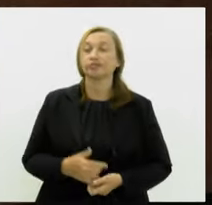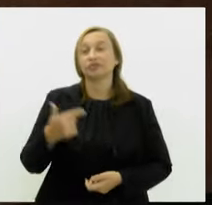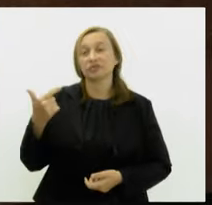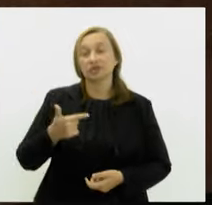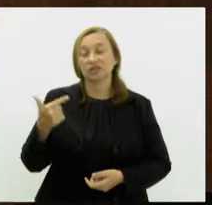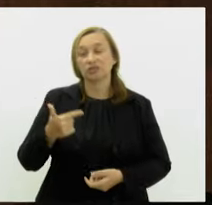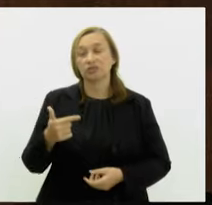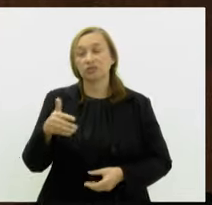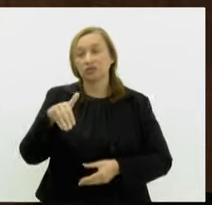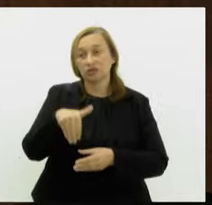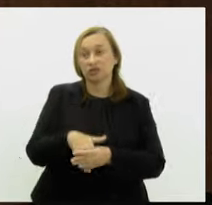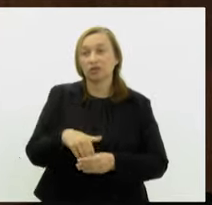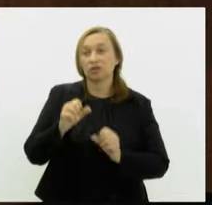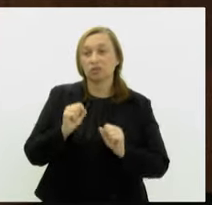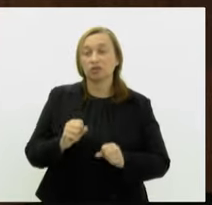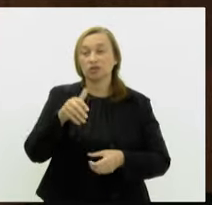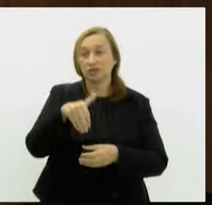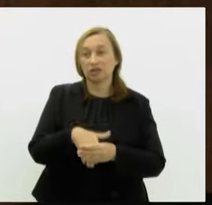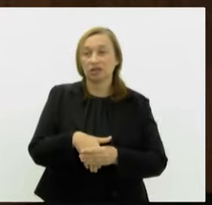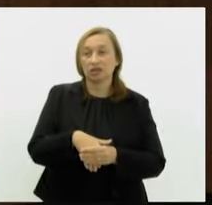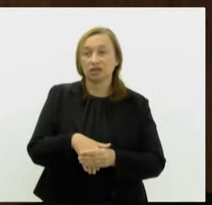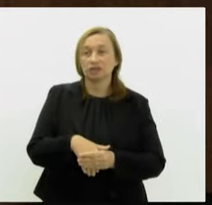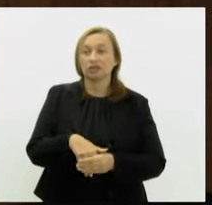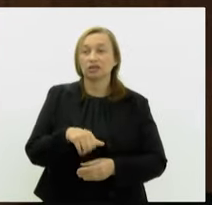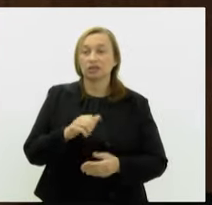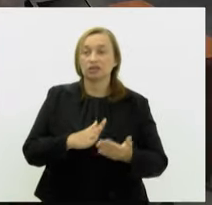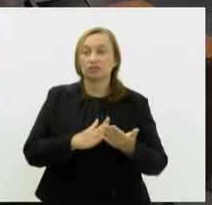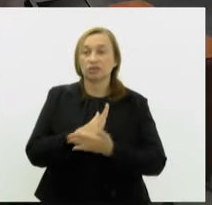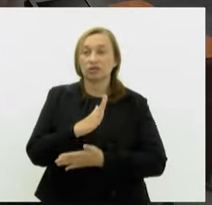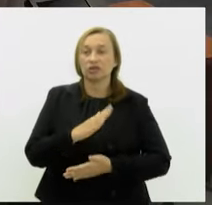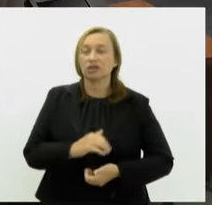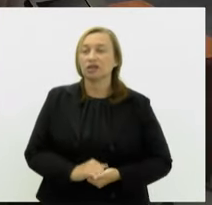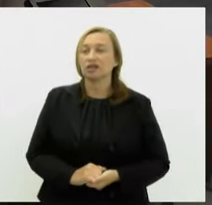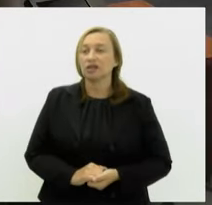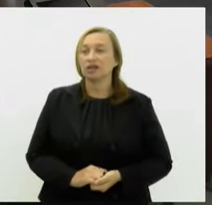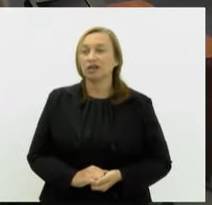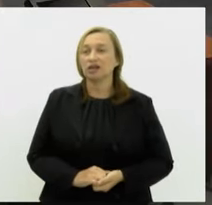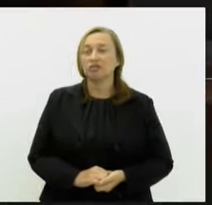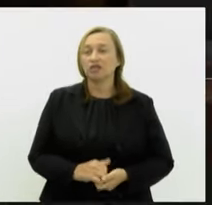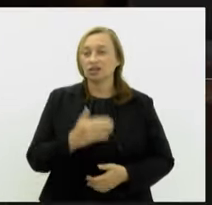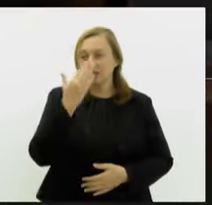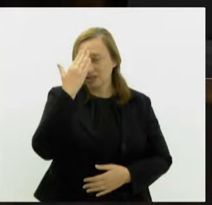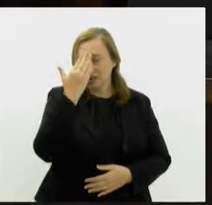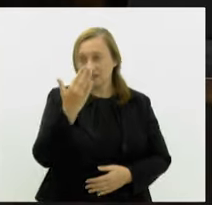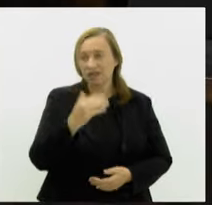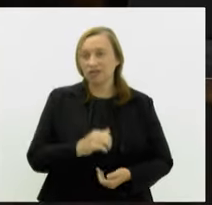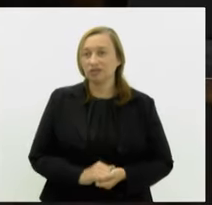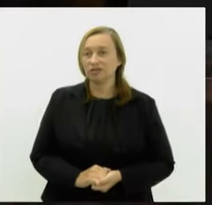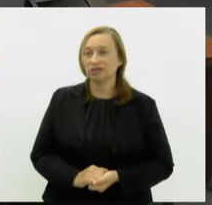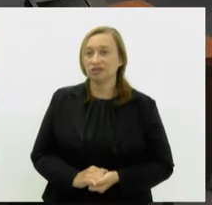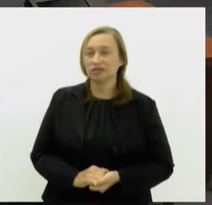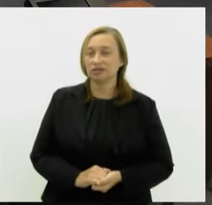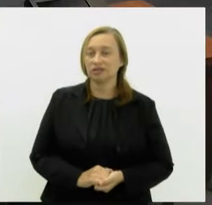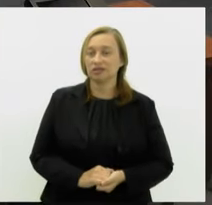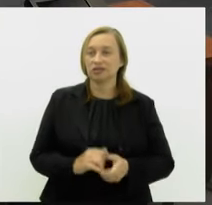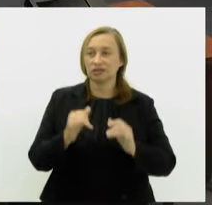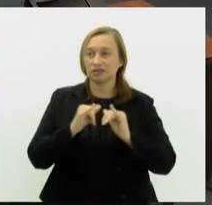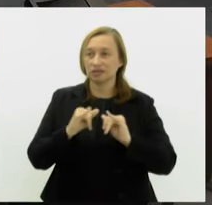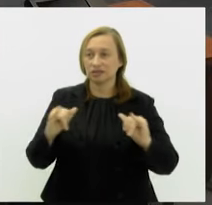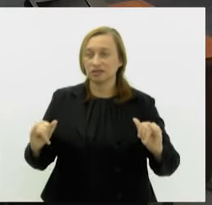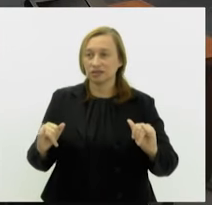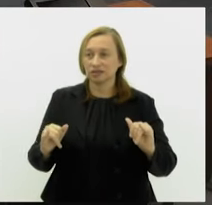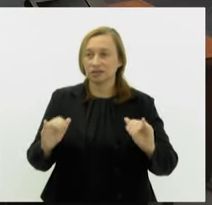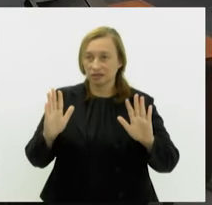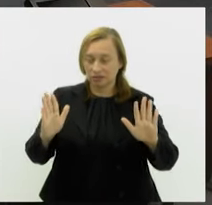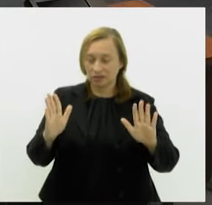na segunda votação eu possa votar favorável. Muito obrigada. Presidente. Anuncie.